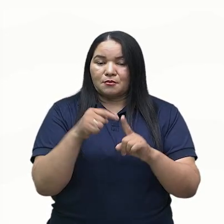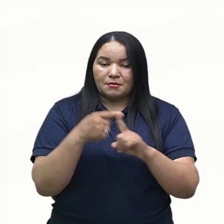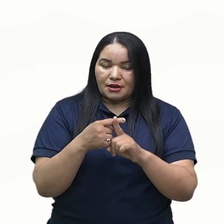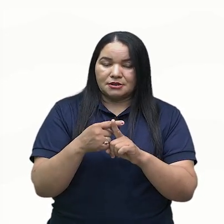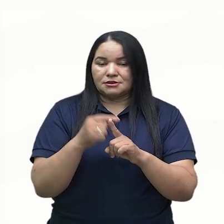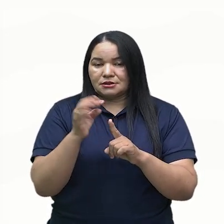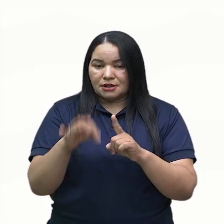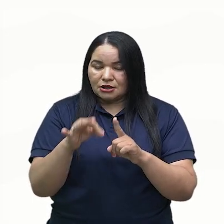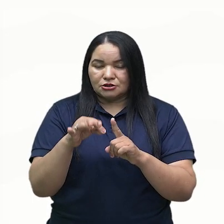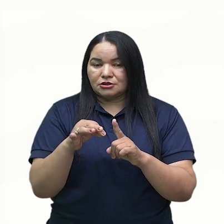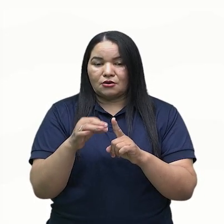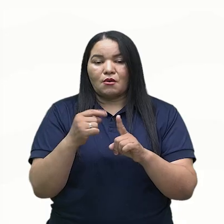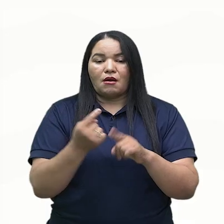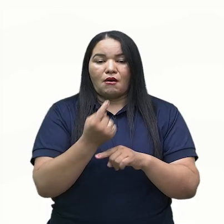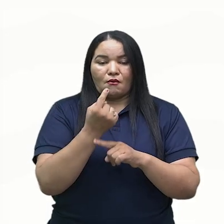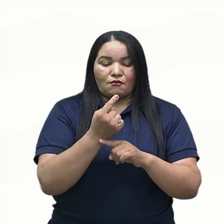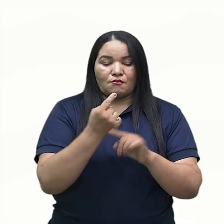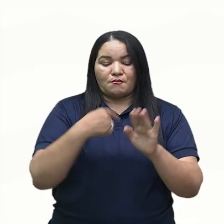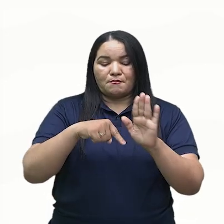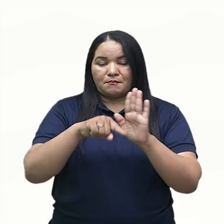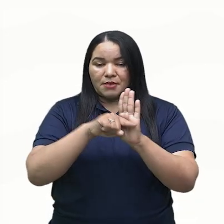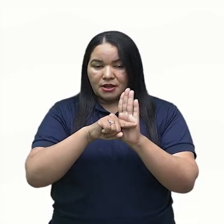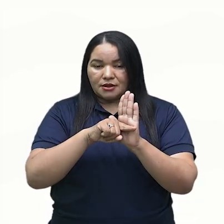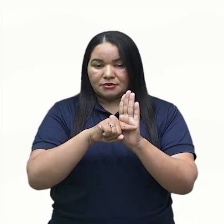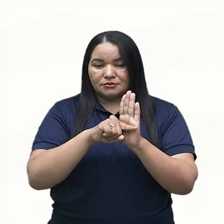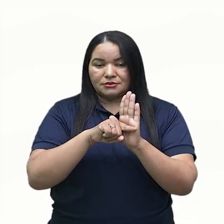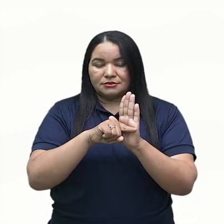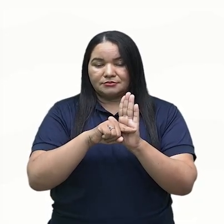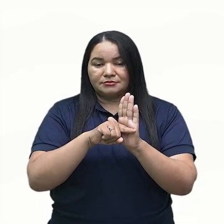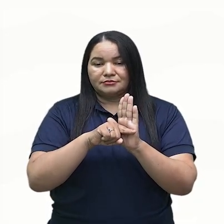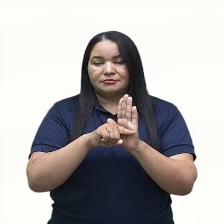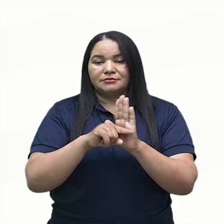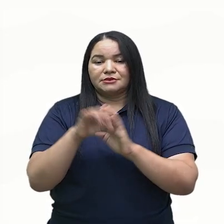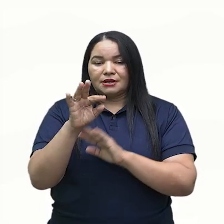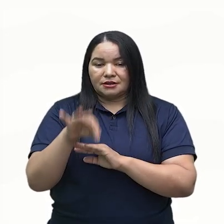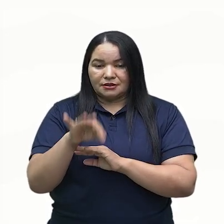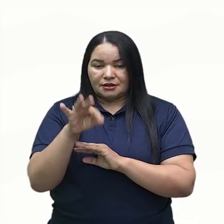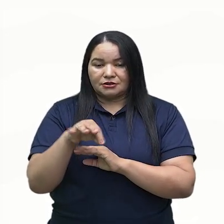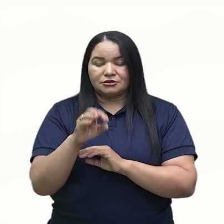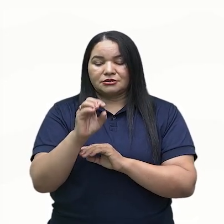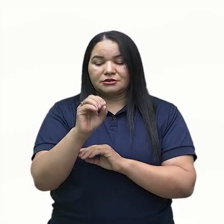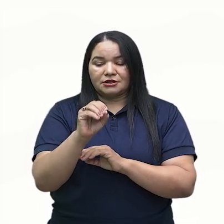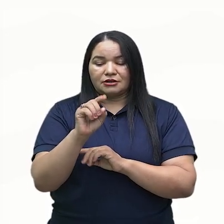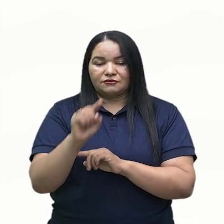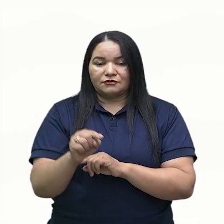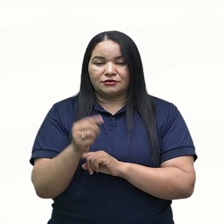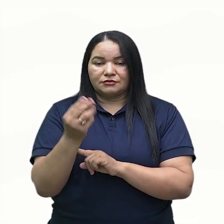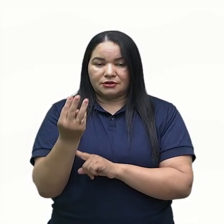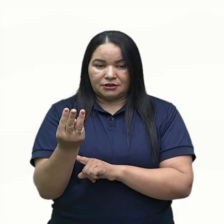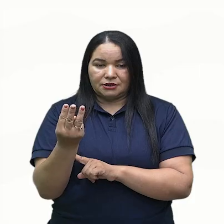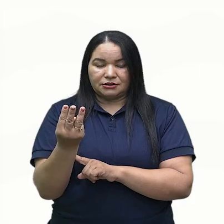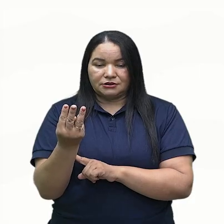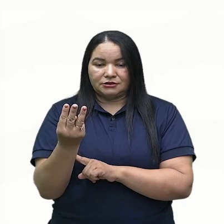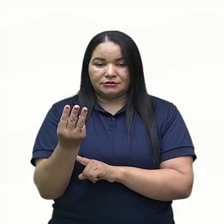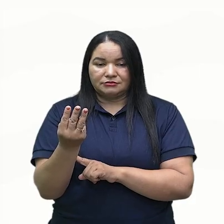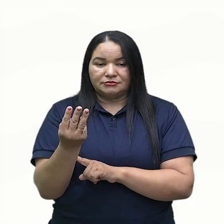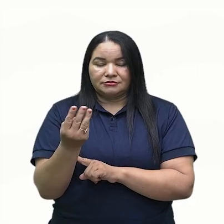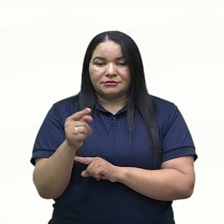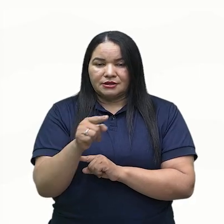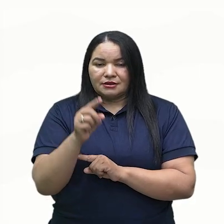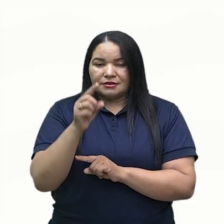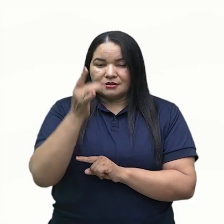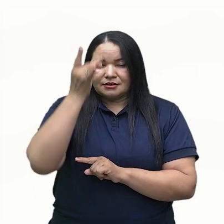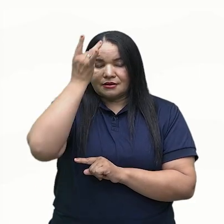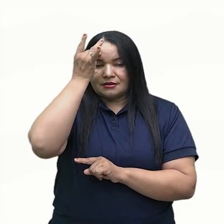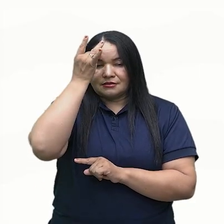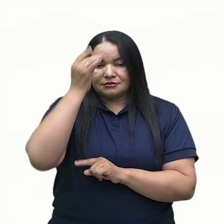a taxa. Agora nós vamos subtrair da taxa, ou seja, 1 menos 0,3. Não